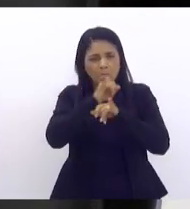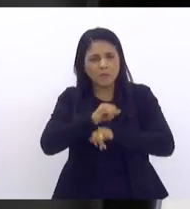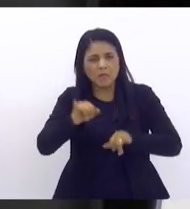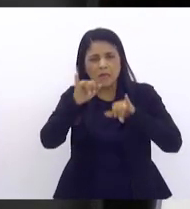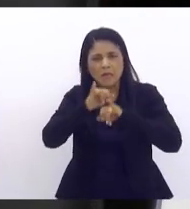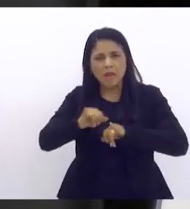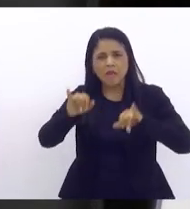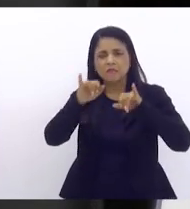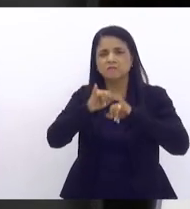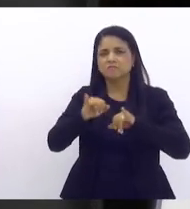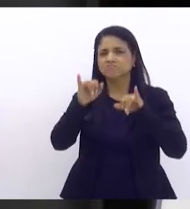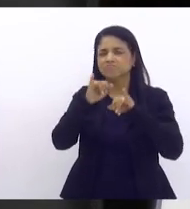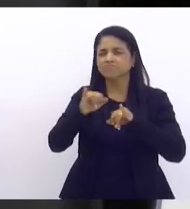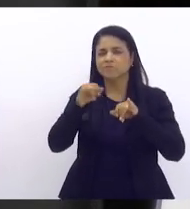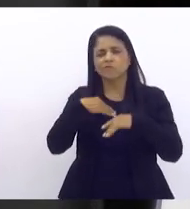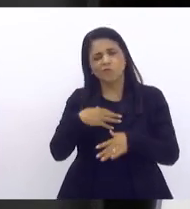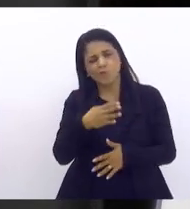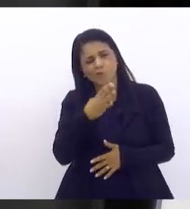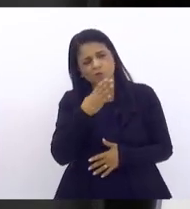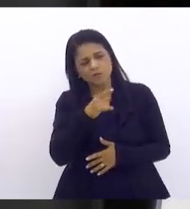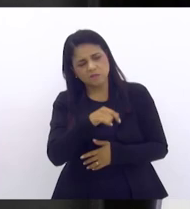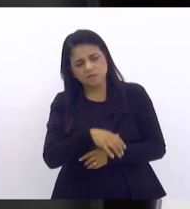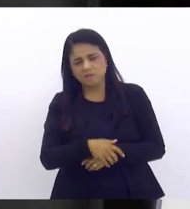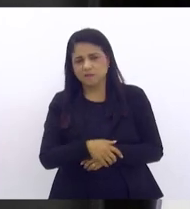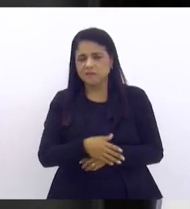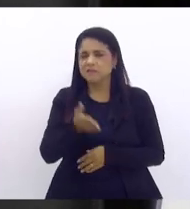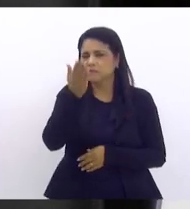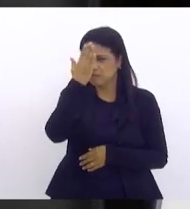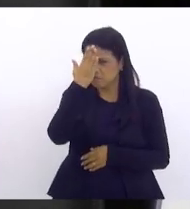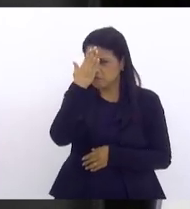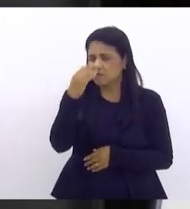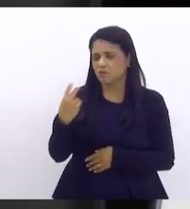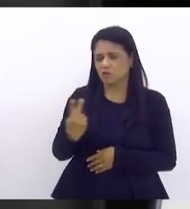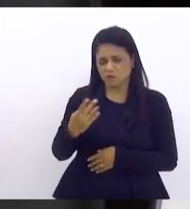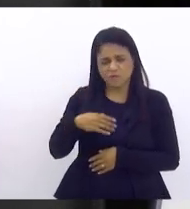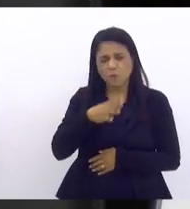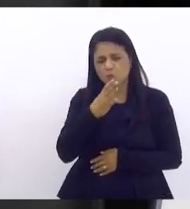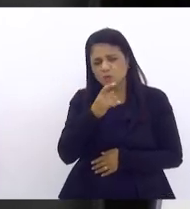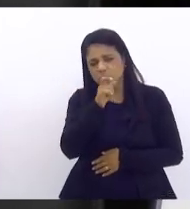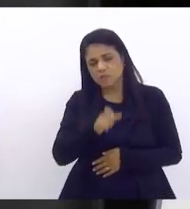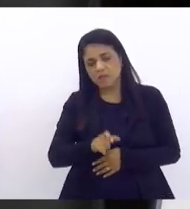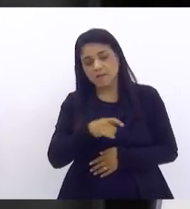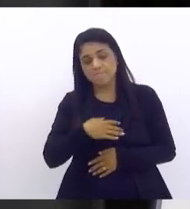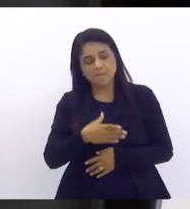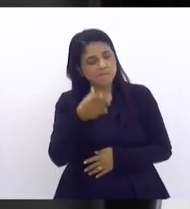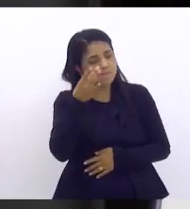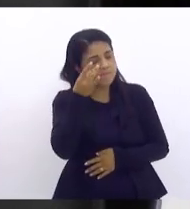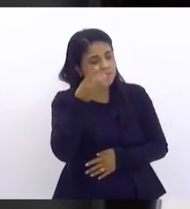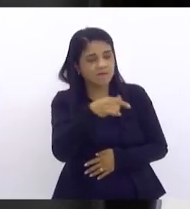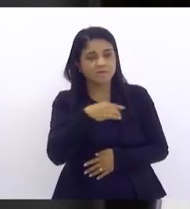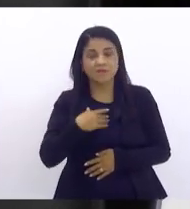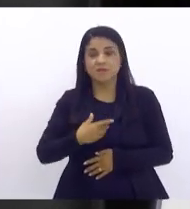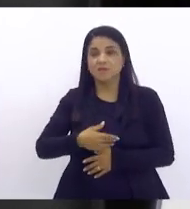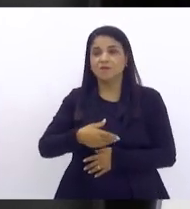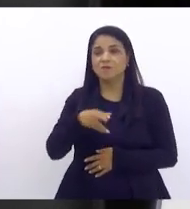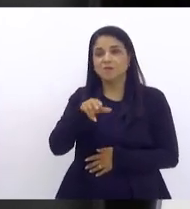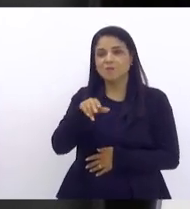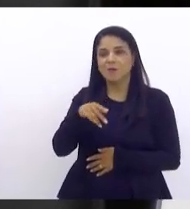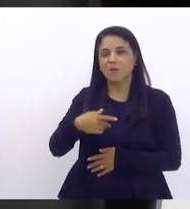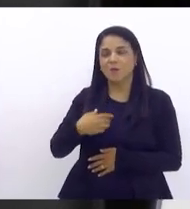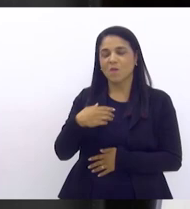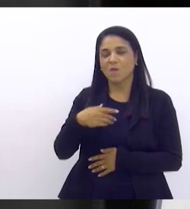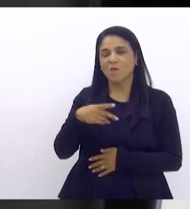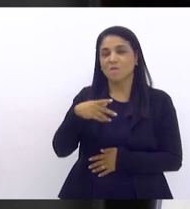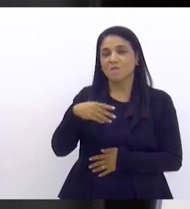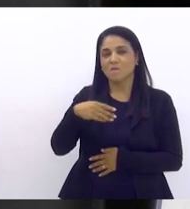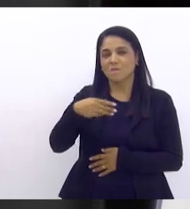pregava e tudo mais, e a gente foi lá conhecer, na verdade a gente sabia quem era, mas a gente foi lá conhecer pessoalmente nosso irmão Márcio Pacheco, da banda Bom